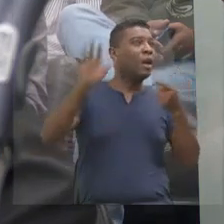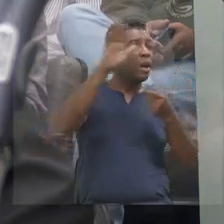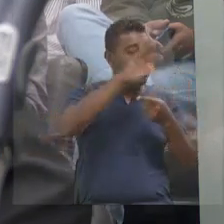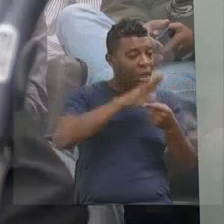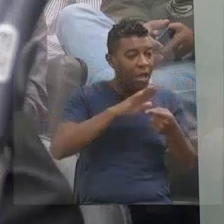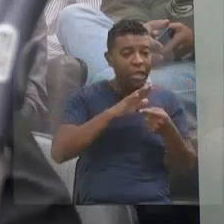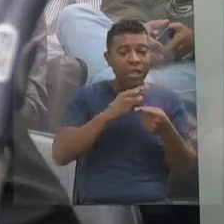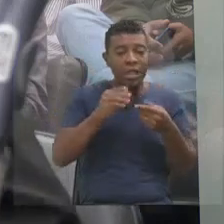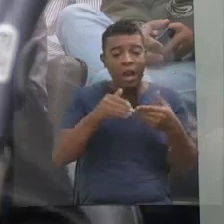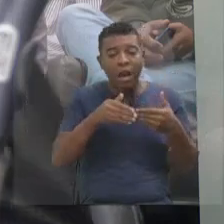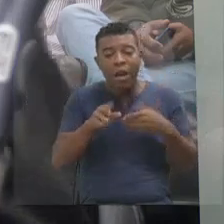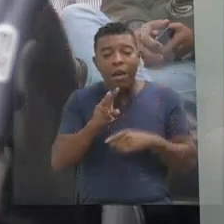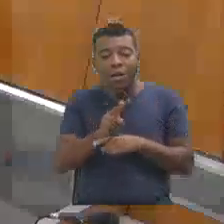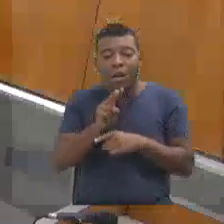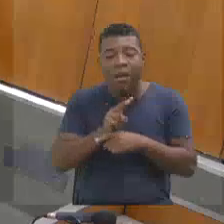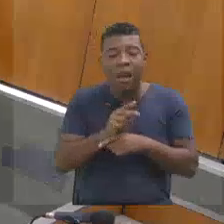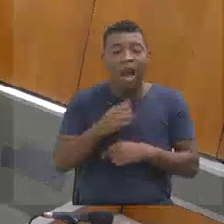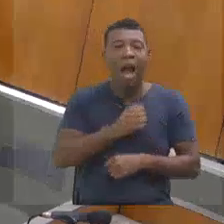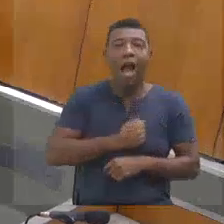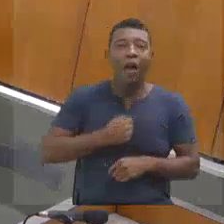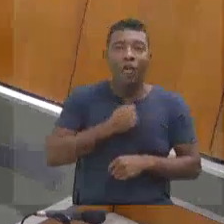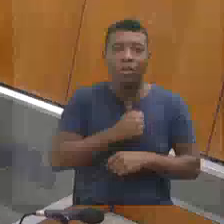da oftalmologia